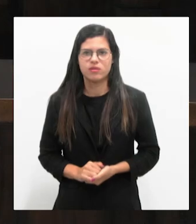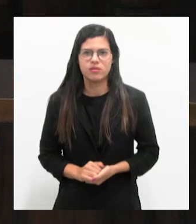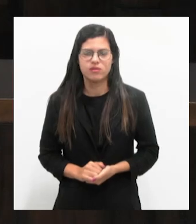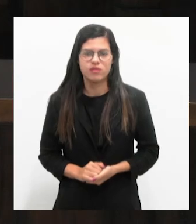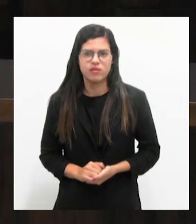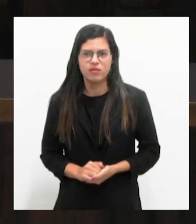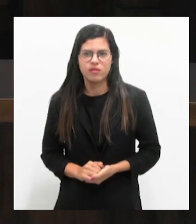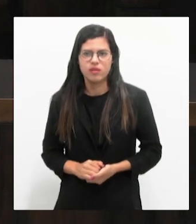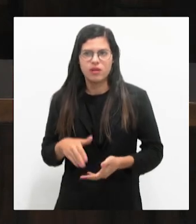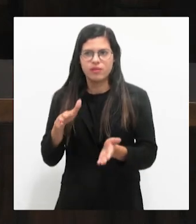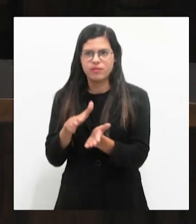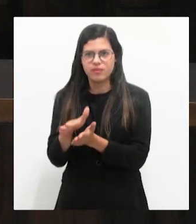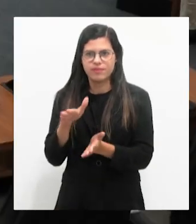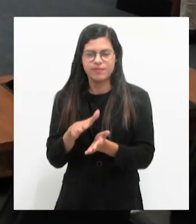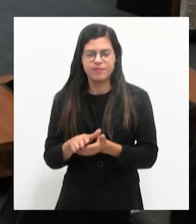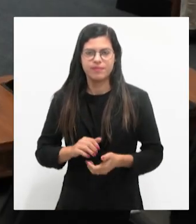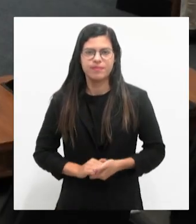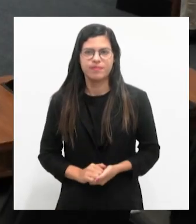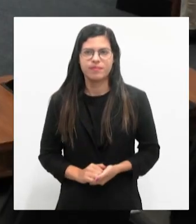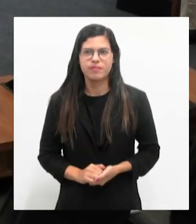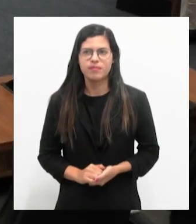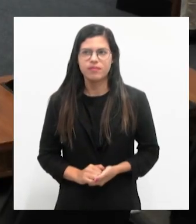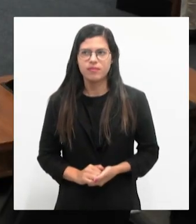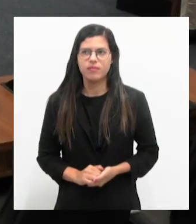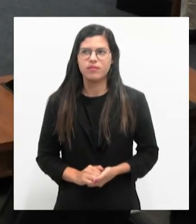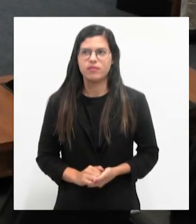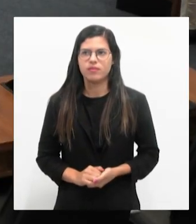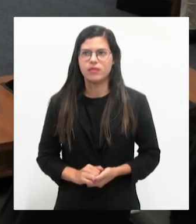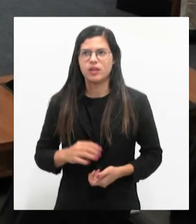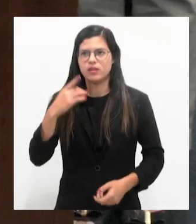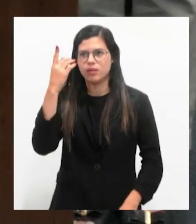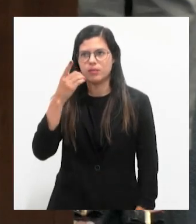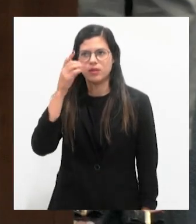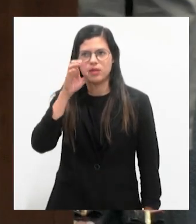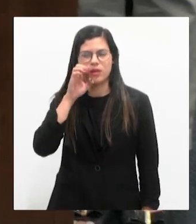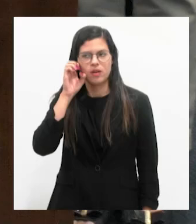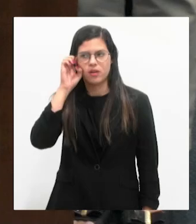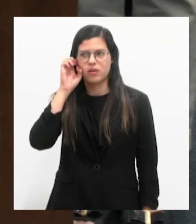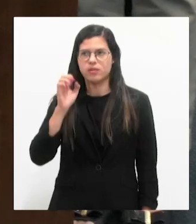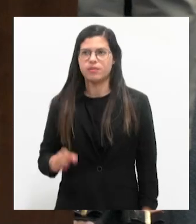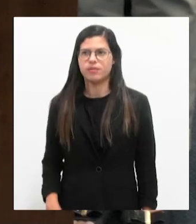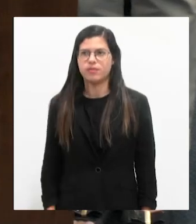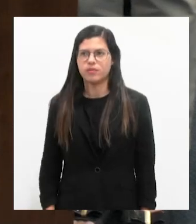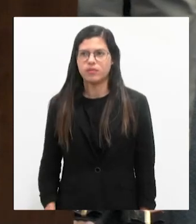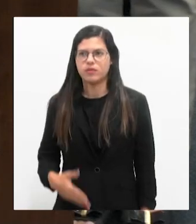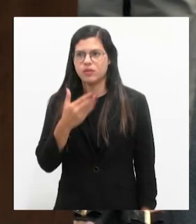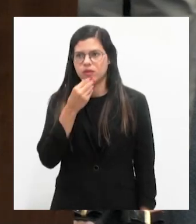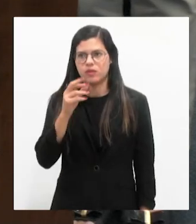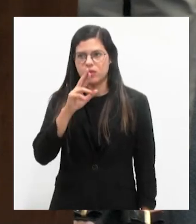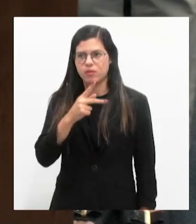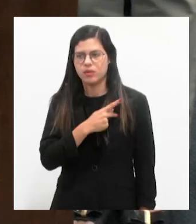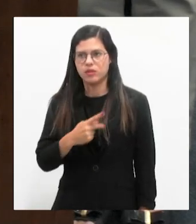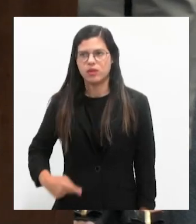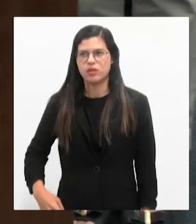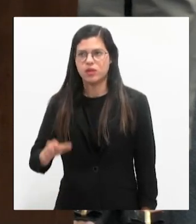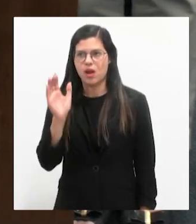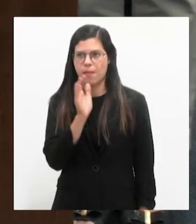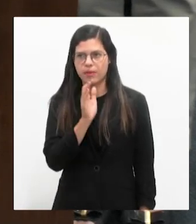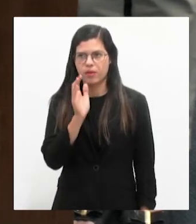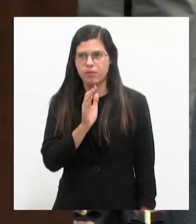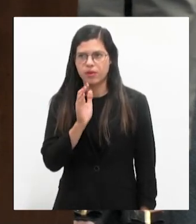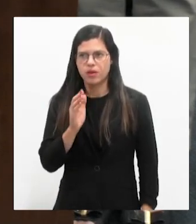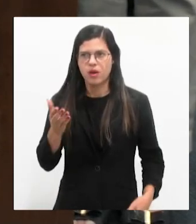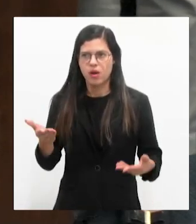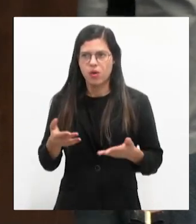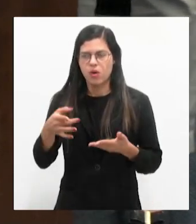Aprovado, vai a autógrafo. Pela ordem, presidente. Deputada Élica. Senhor presidente, rapidamente, agora